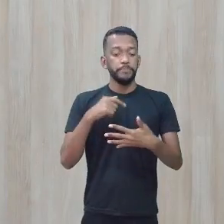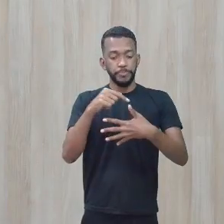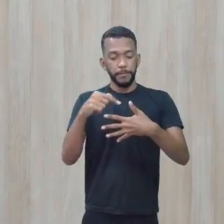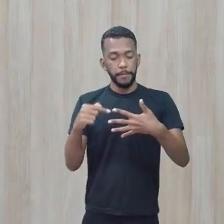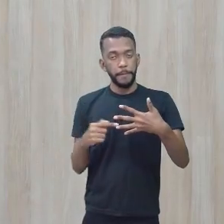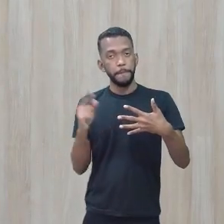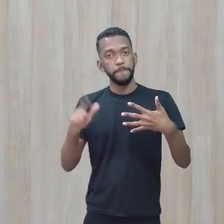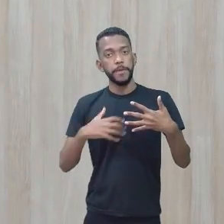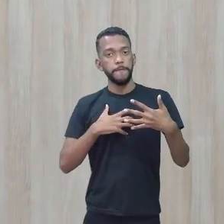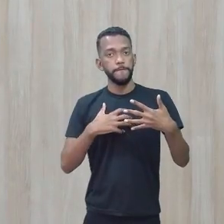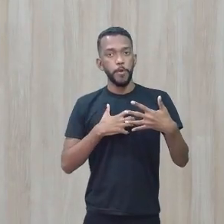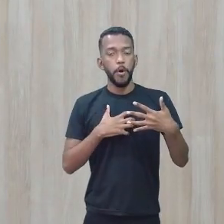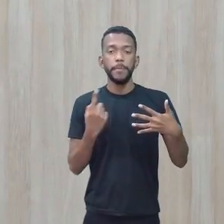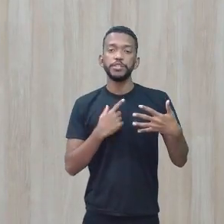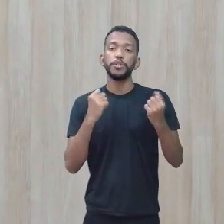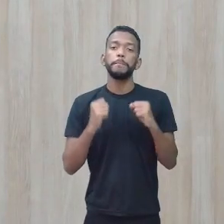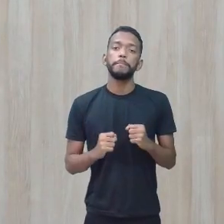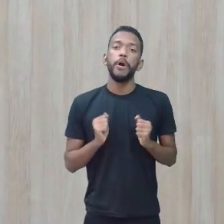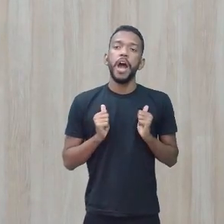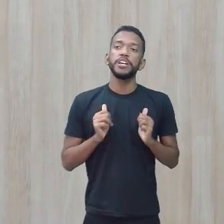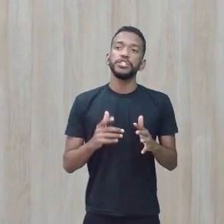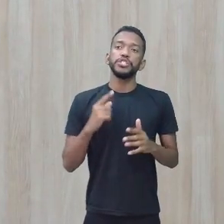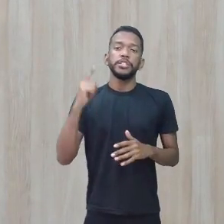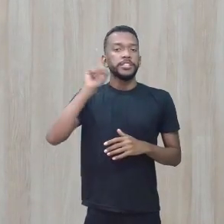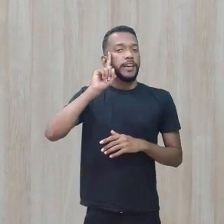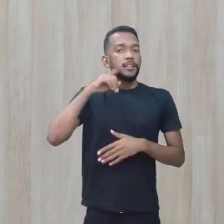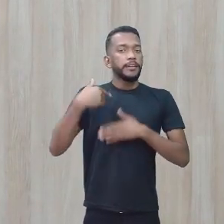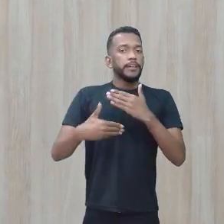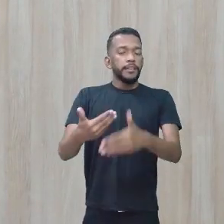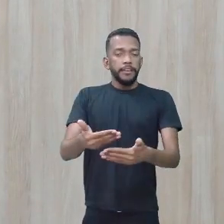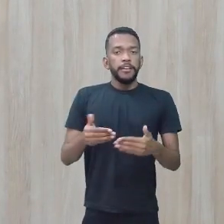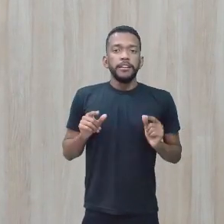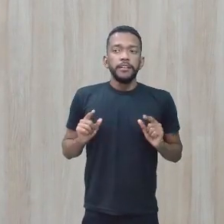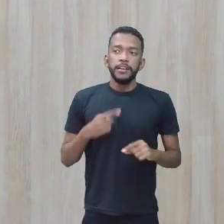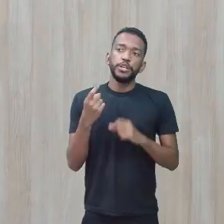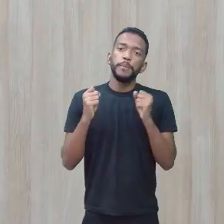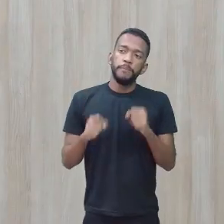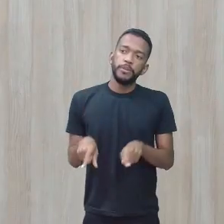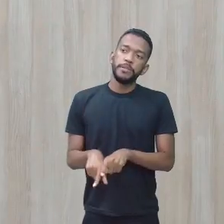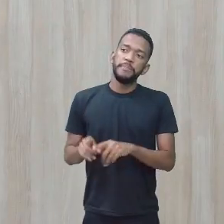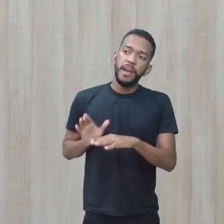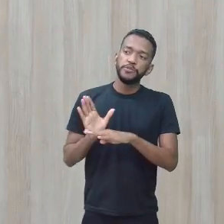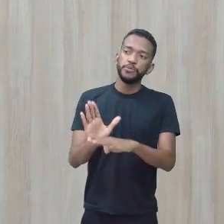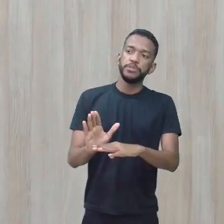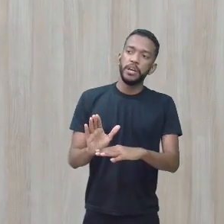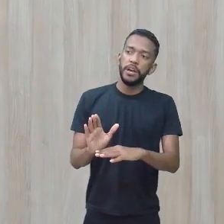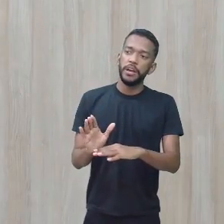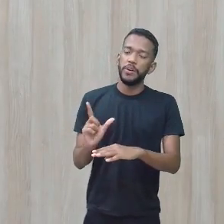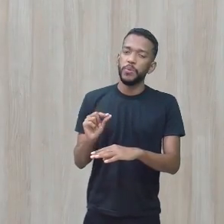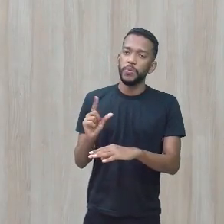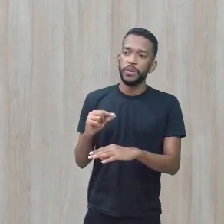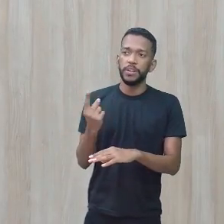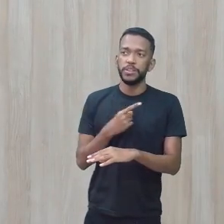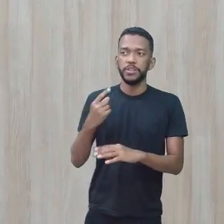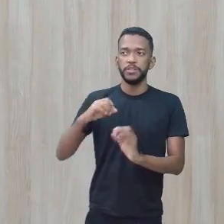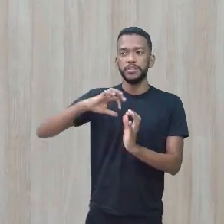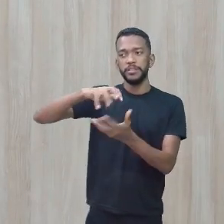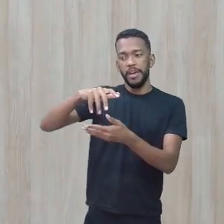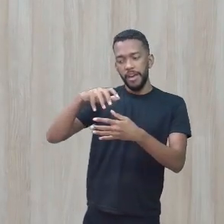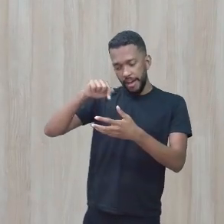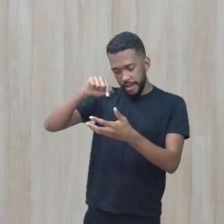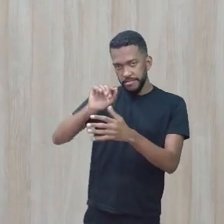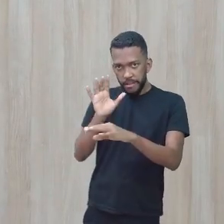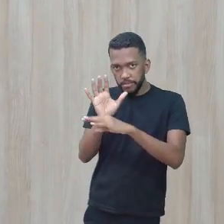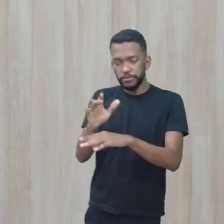formas que a gente pode agir no nosso dia a dia e que a gente pode ajudar o nosso planeta Terra, né? A